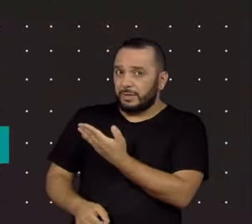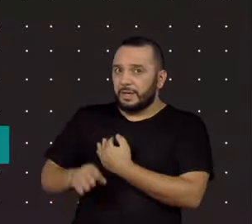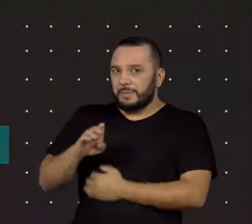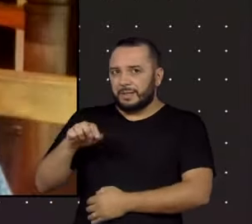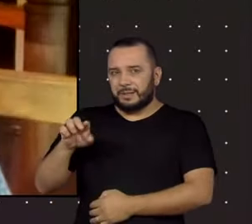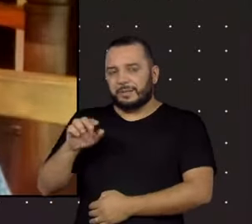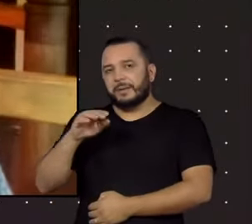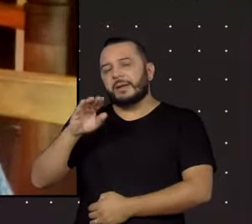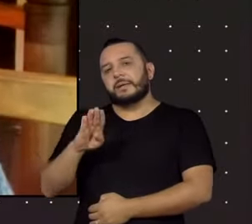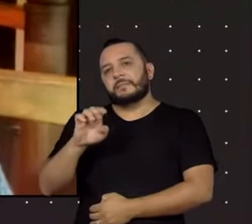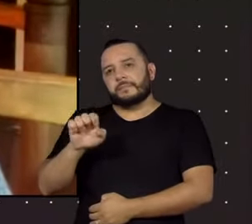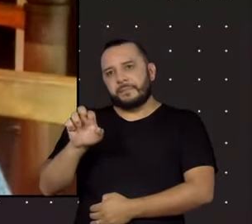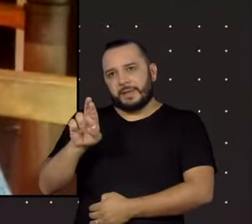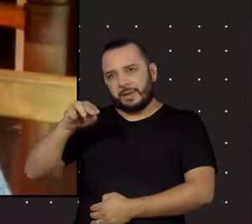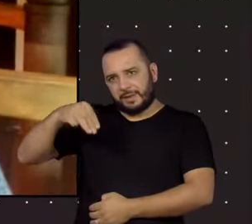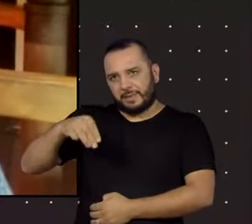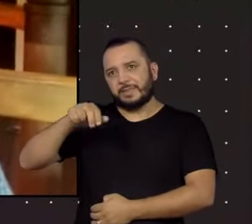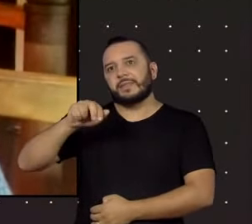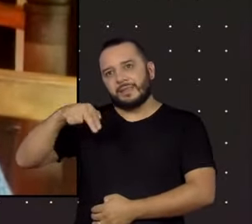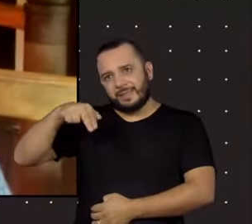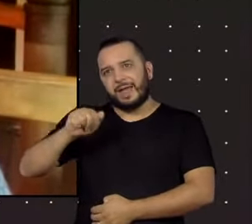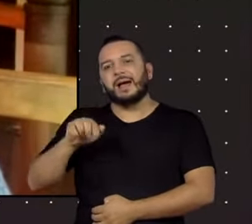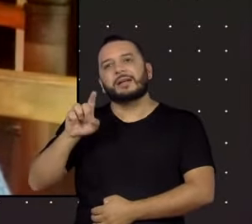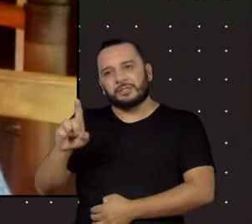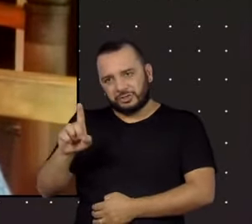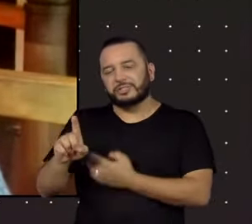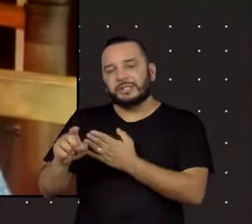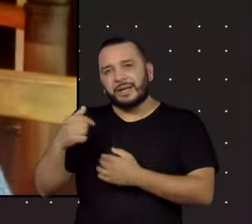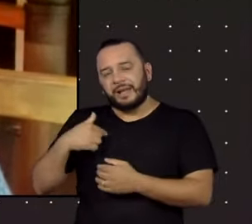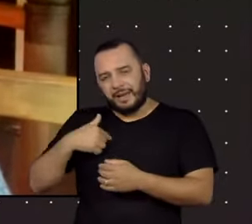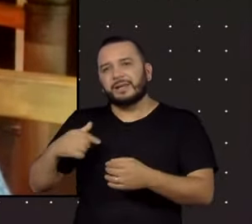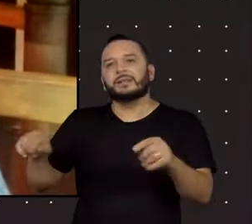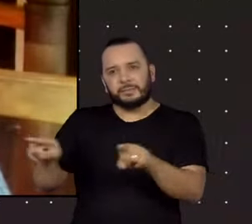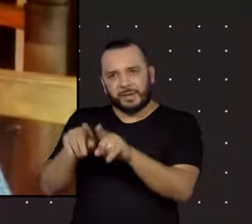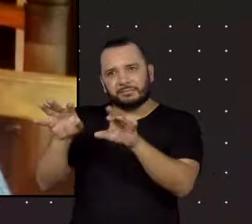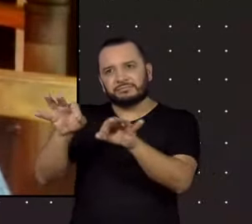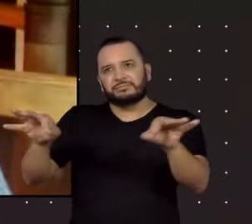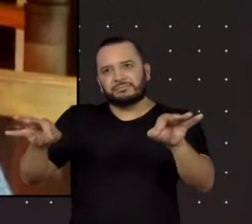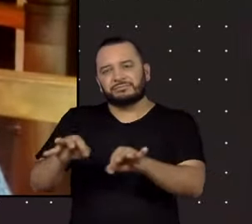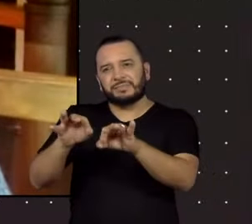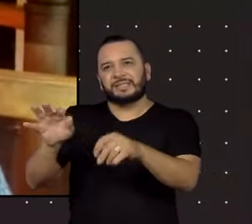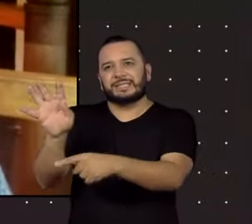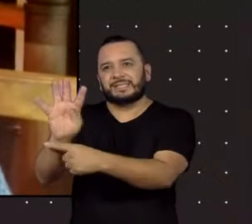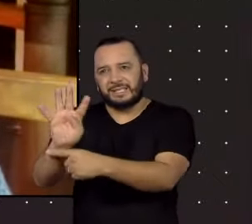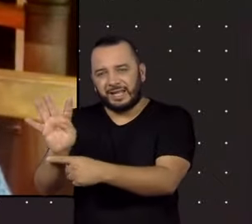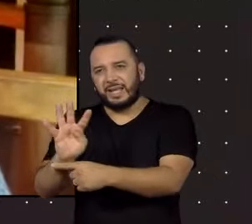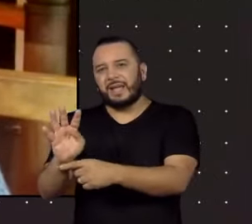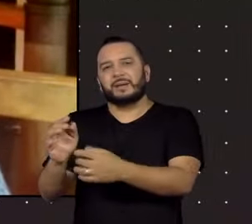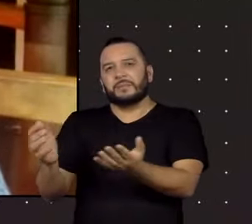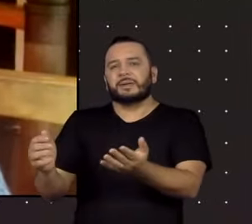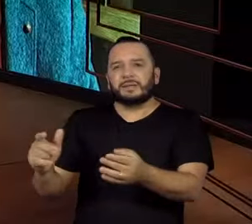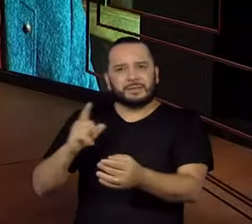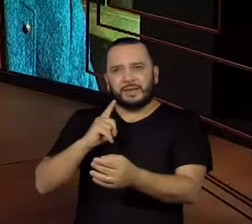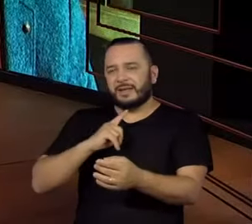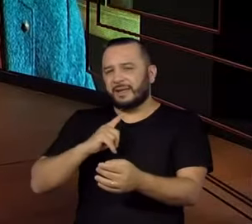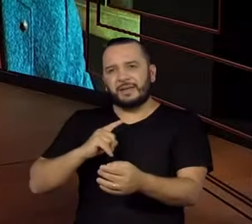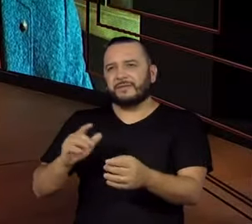fez as maiores trilhas da história do cinema com Orson Welles, com os filmes que ele fez para Hitchcock,